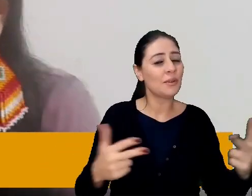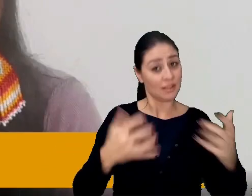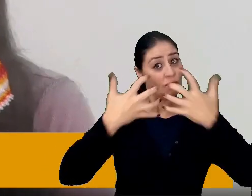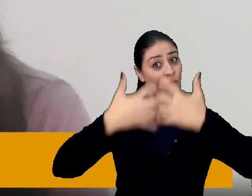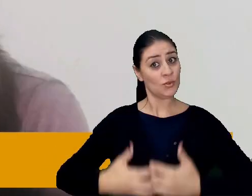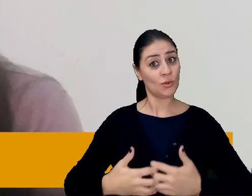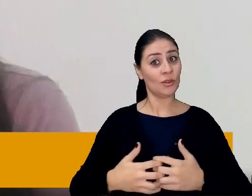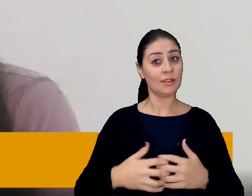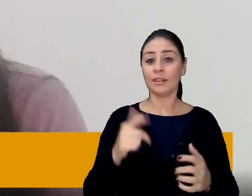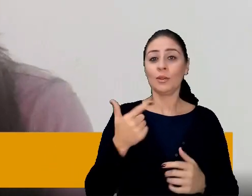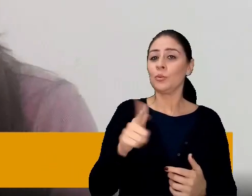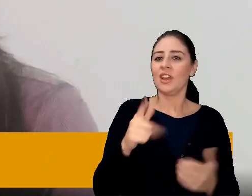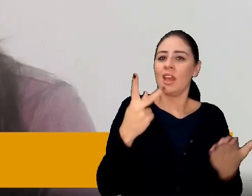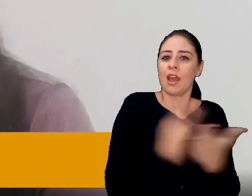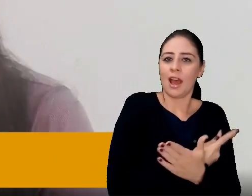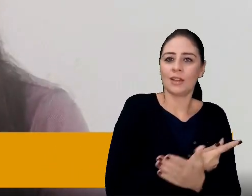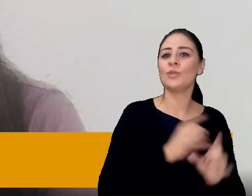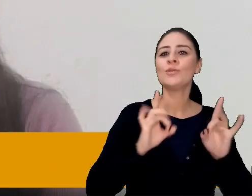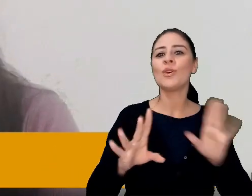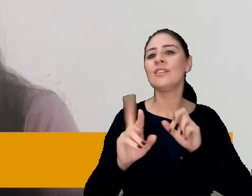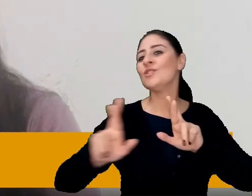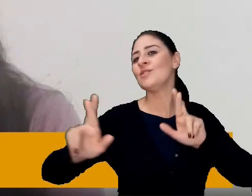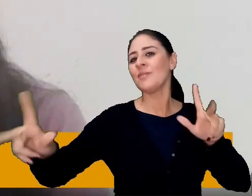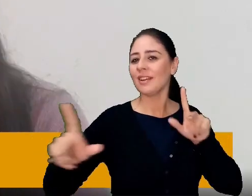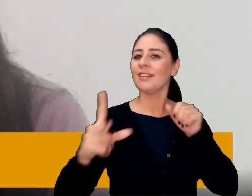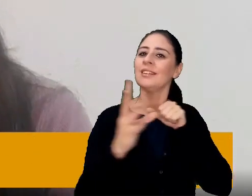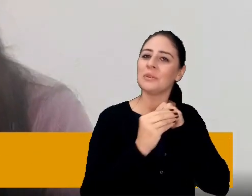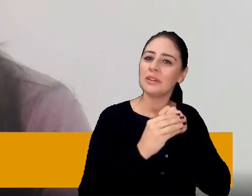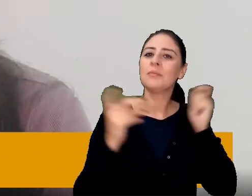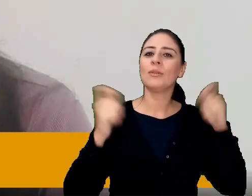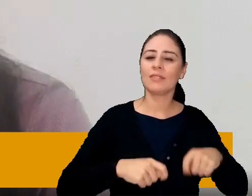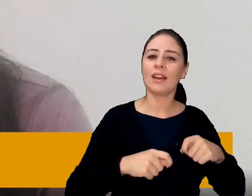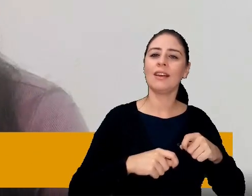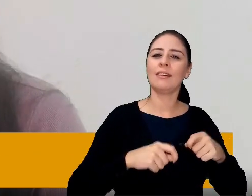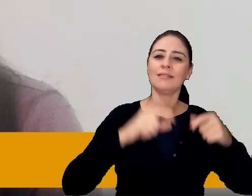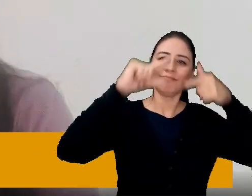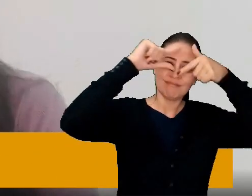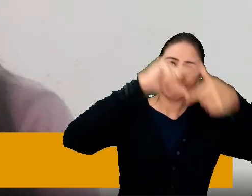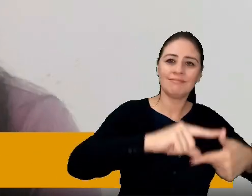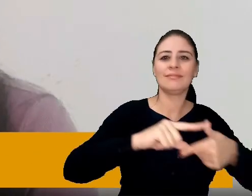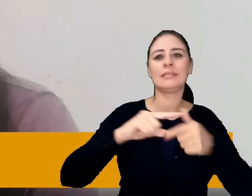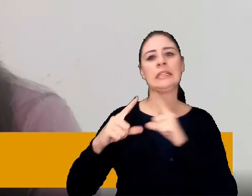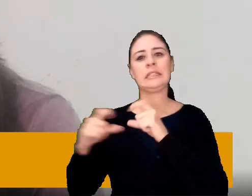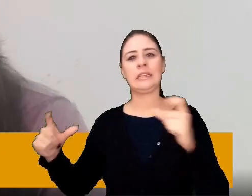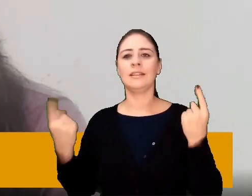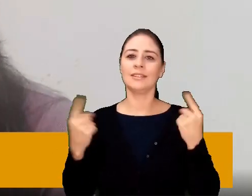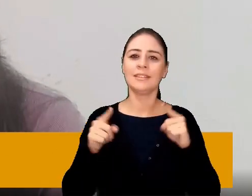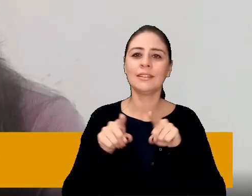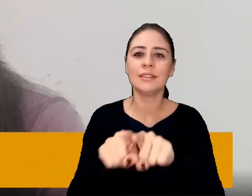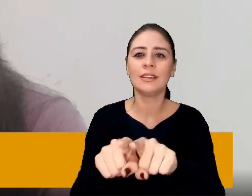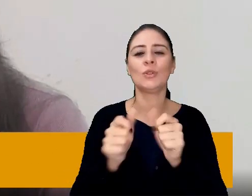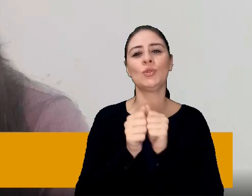a natureza, e que tudo isso funciona, que não está errado, que apenas é diferente e que os conhecimentos podem caminhar juntos.